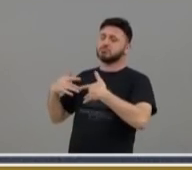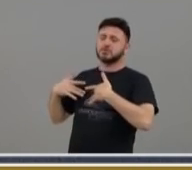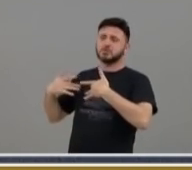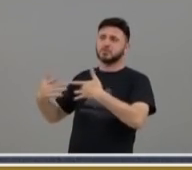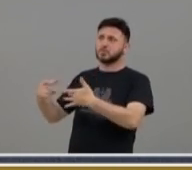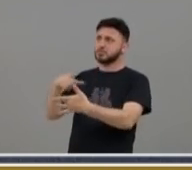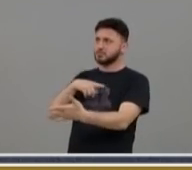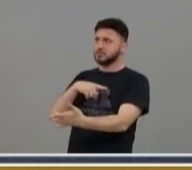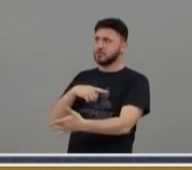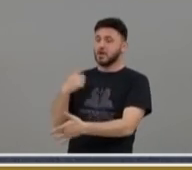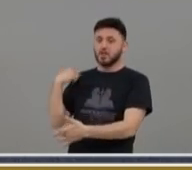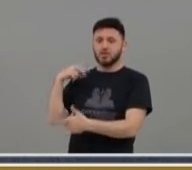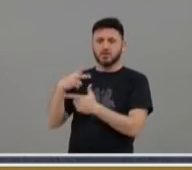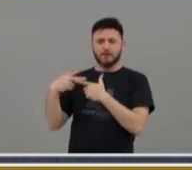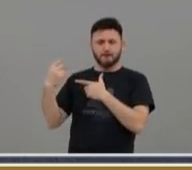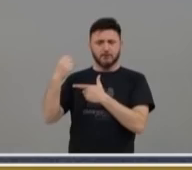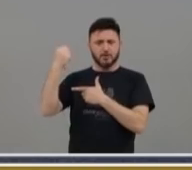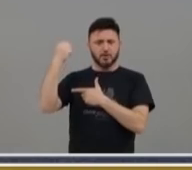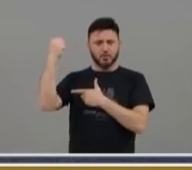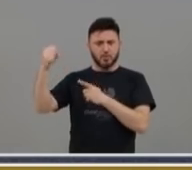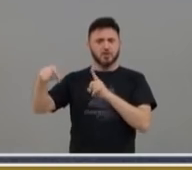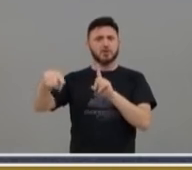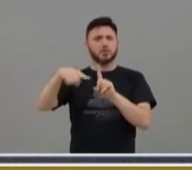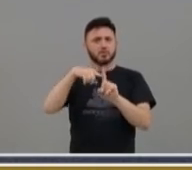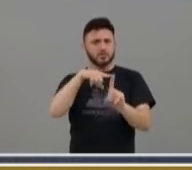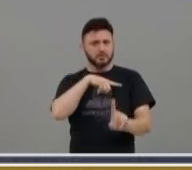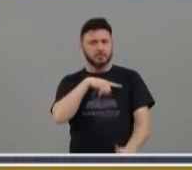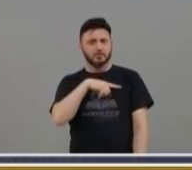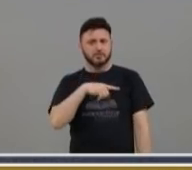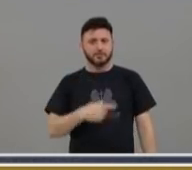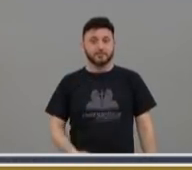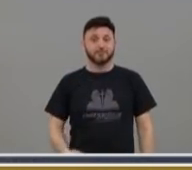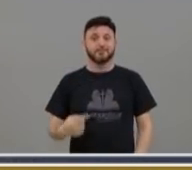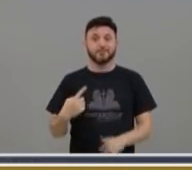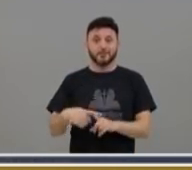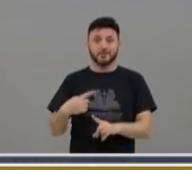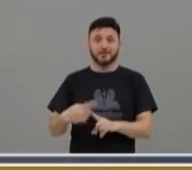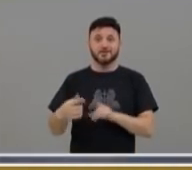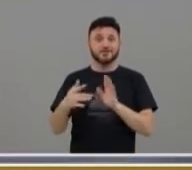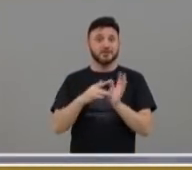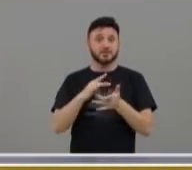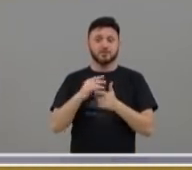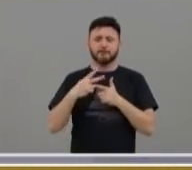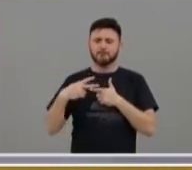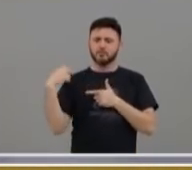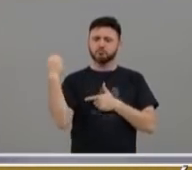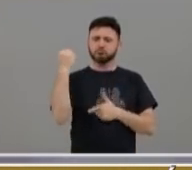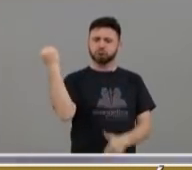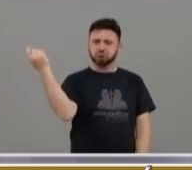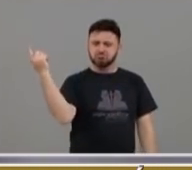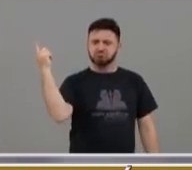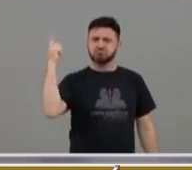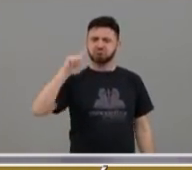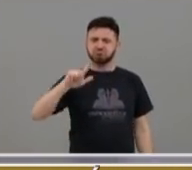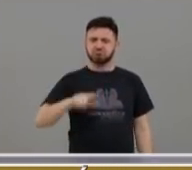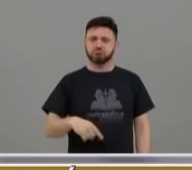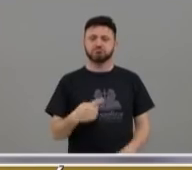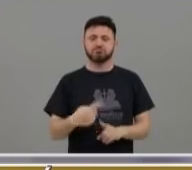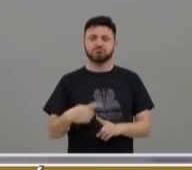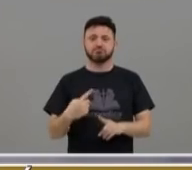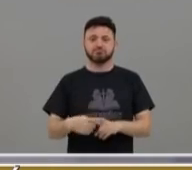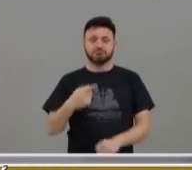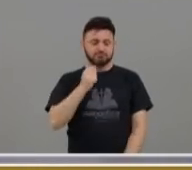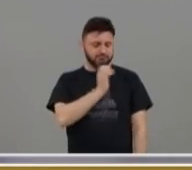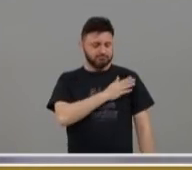nossa vitória, ela passa pela cruz. A nossa vitória, ela só é alcançada quando o coração